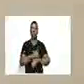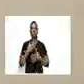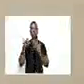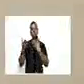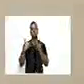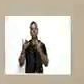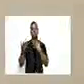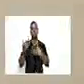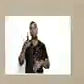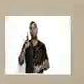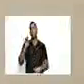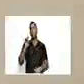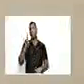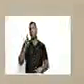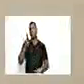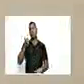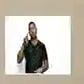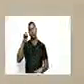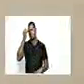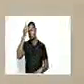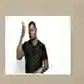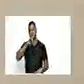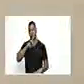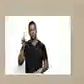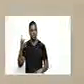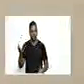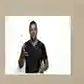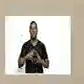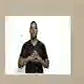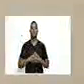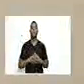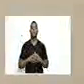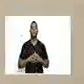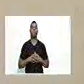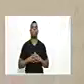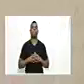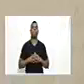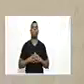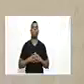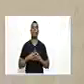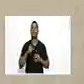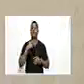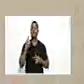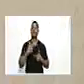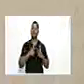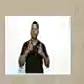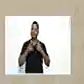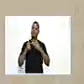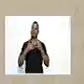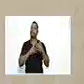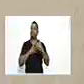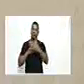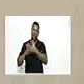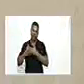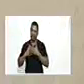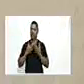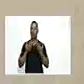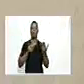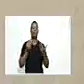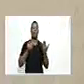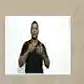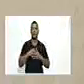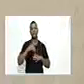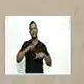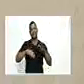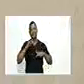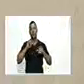eh não vou lembrar quando mas nós ficamos eh eh limitados a algumas coisas que depende